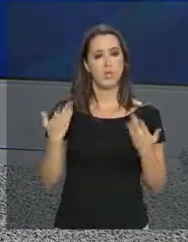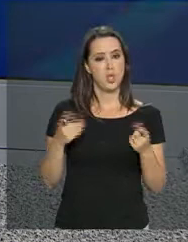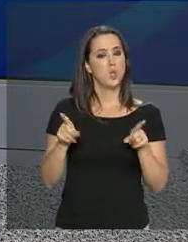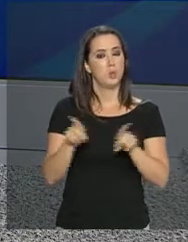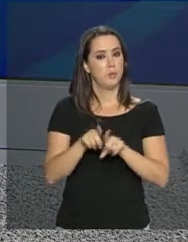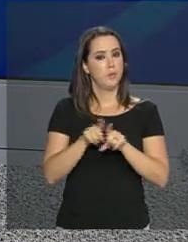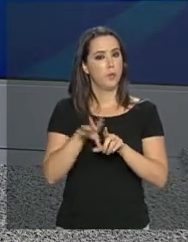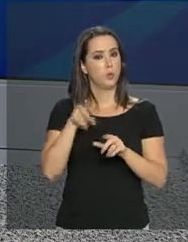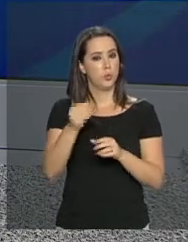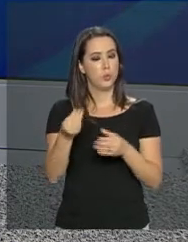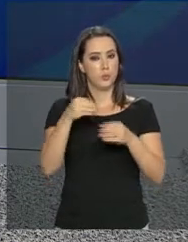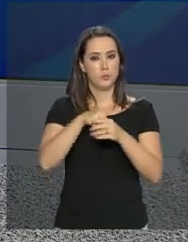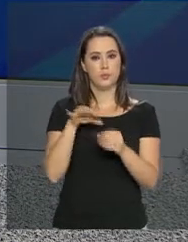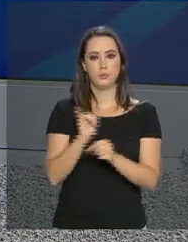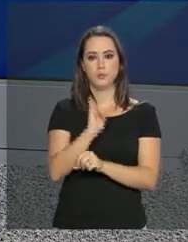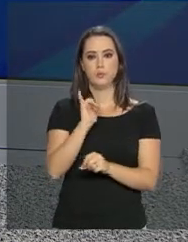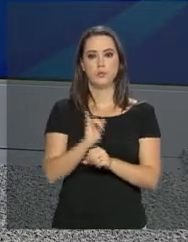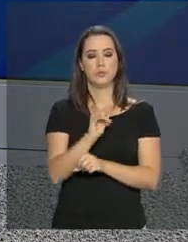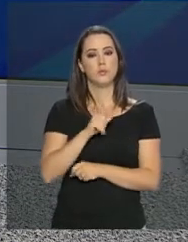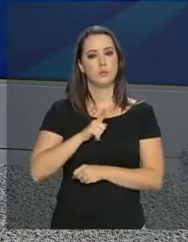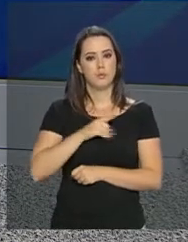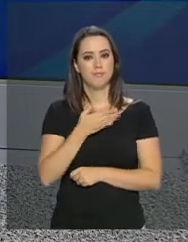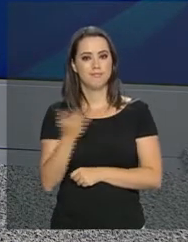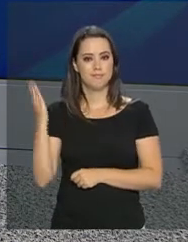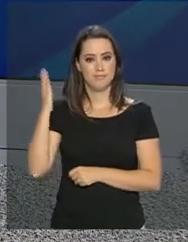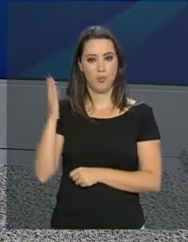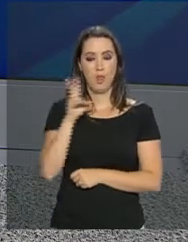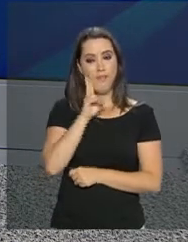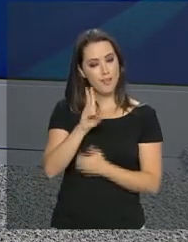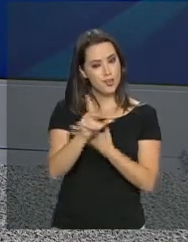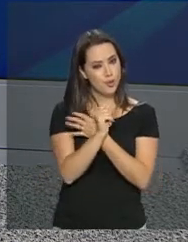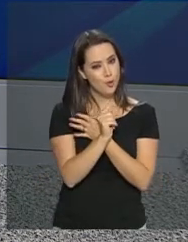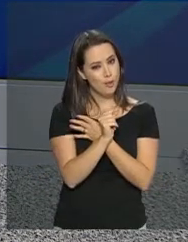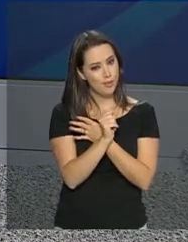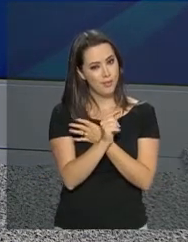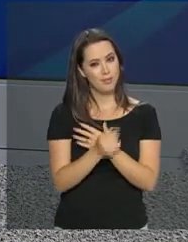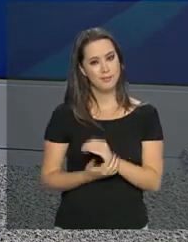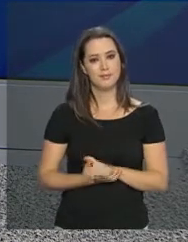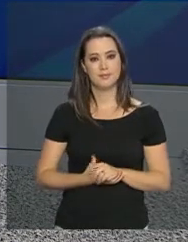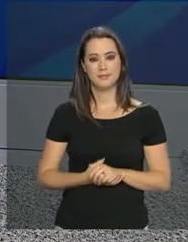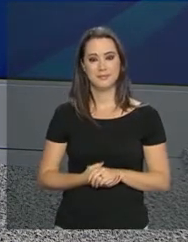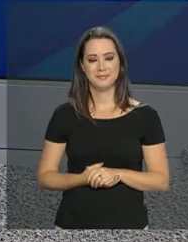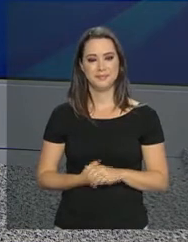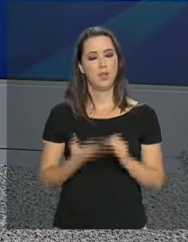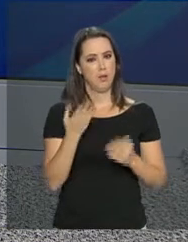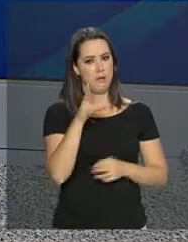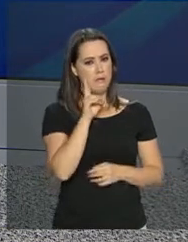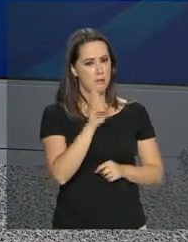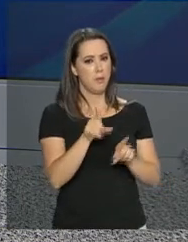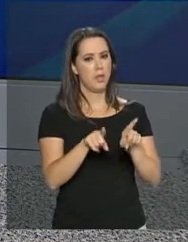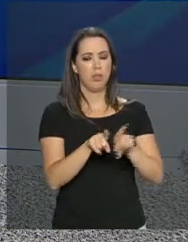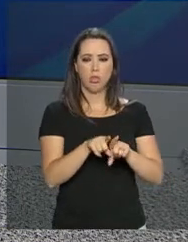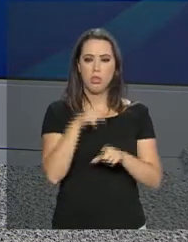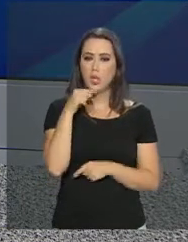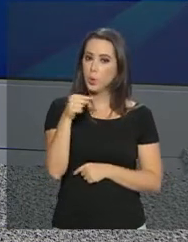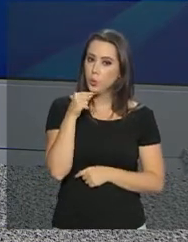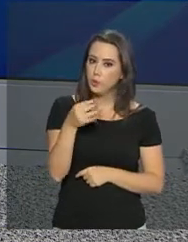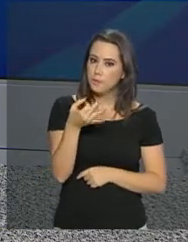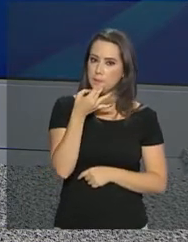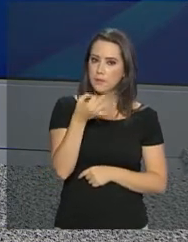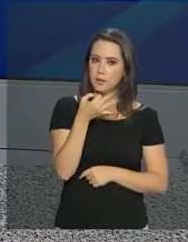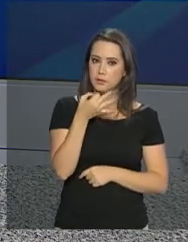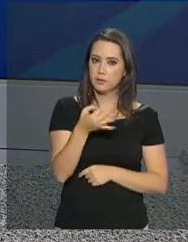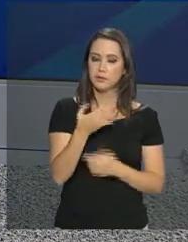todas as reportagens estão em nosso canal no youtube acesse também o nosso perfil no twitter e você pode mandar suas sugestões de reportagens